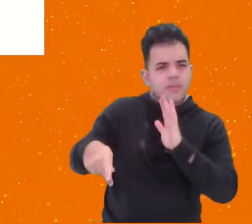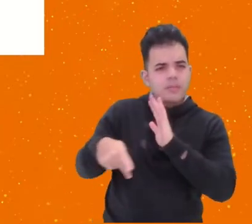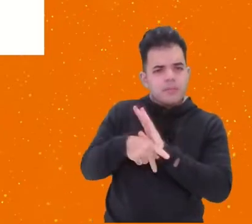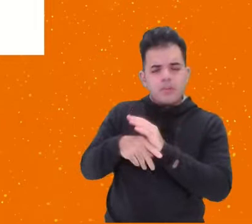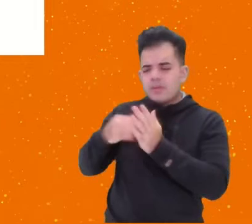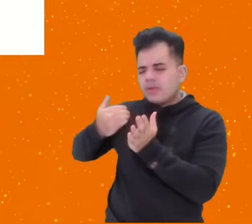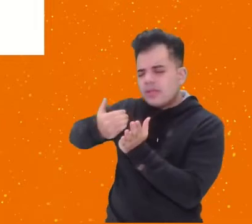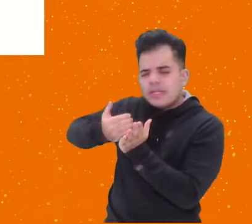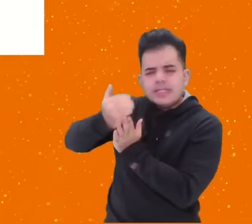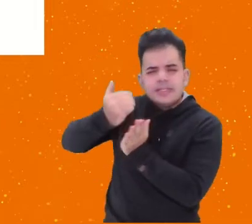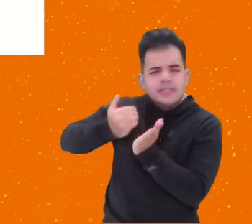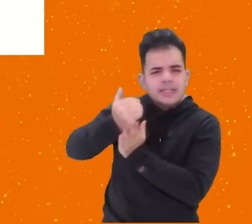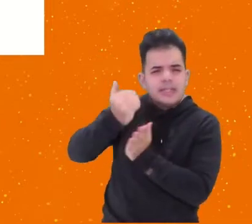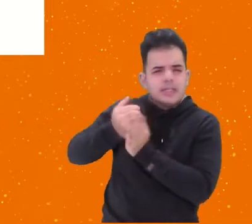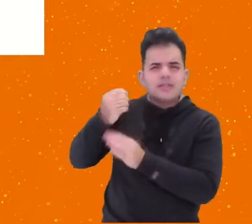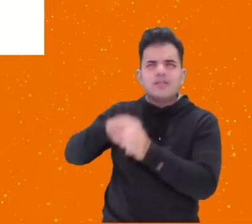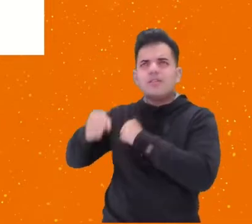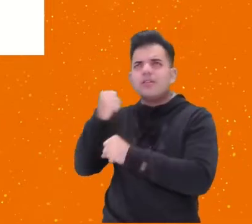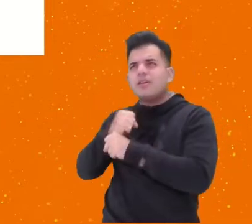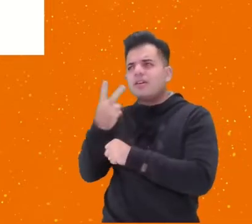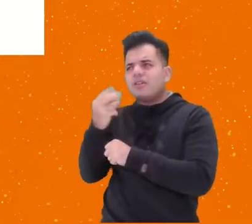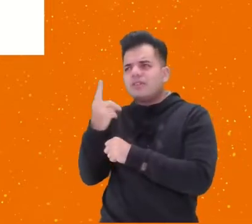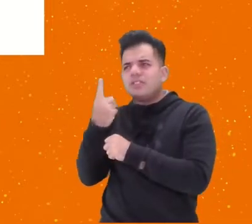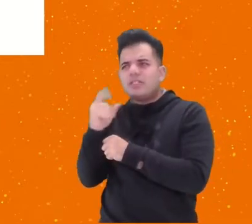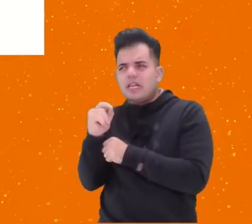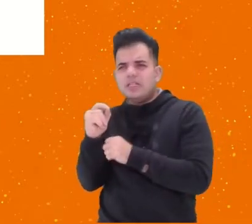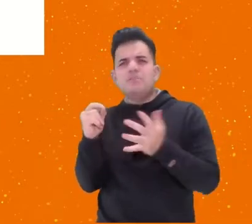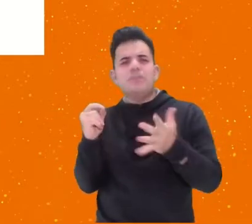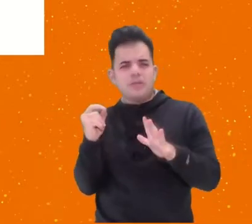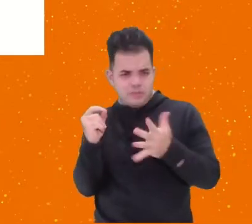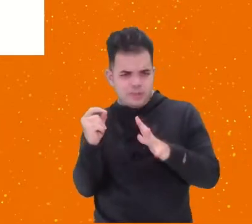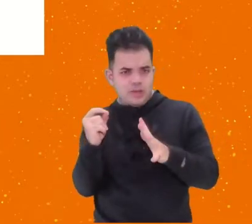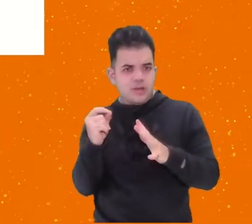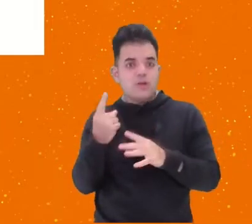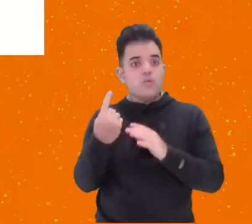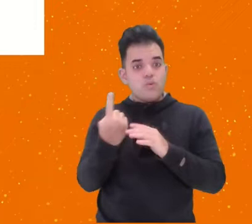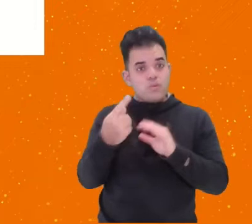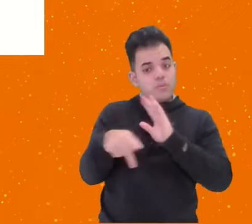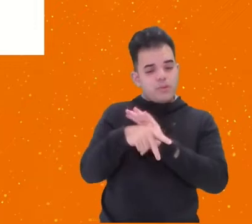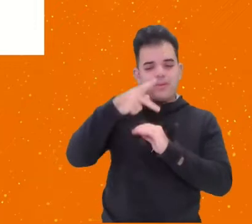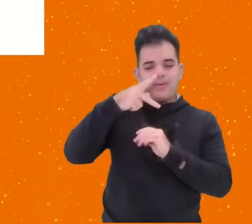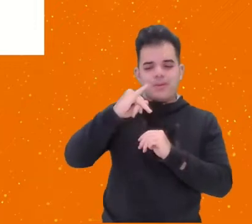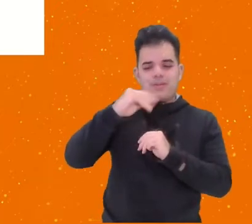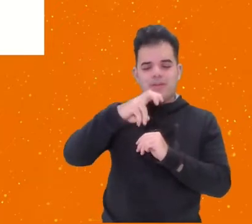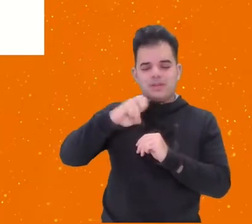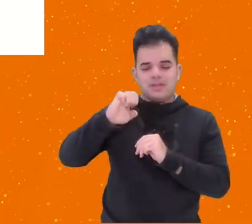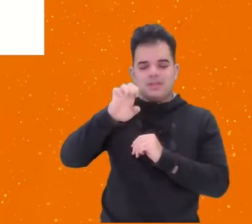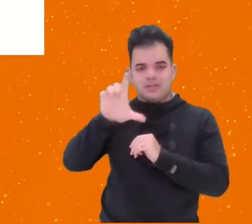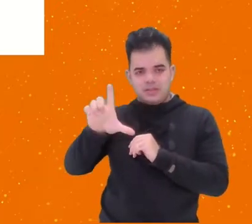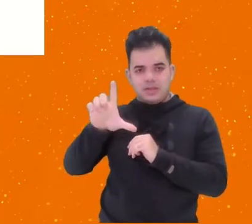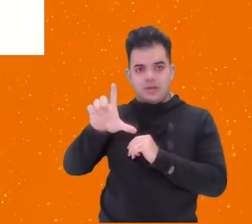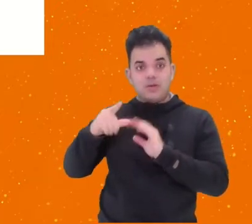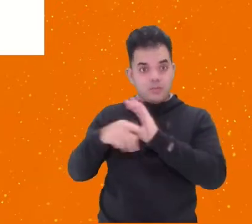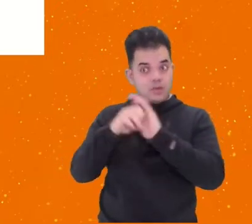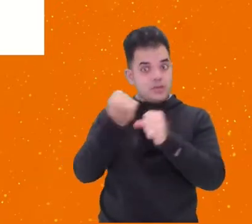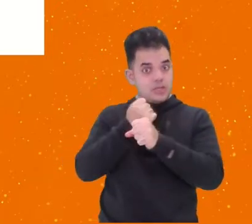início, lá de 2010, mais ou menos, com um tamanho de pixel, né? Que é um pixel, eu falo que é um pixel grande, foi